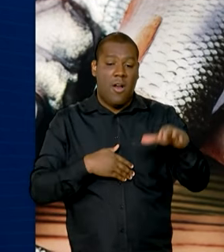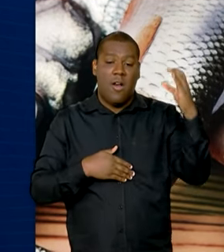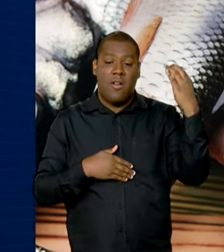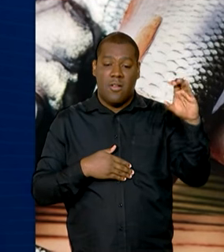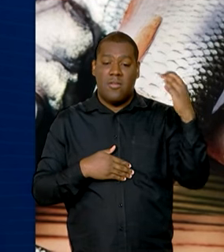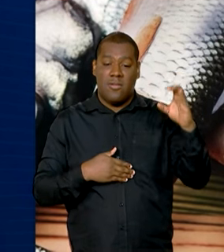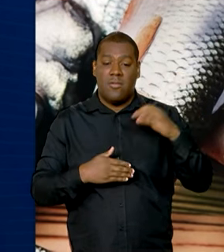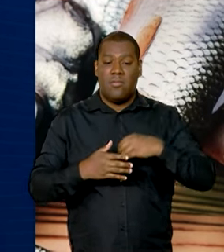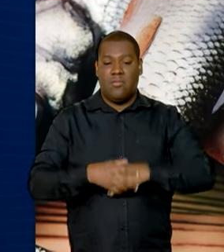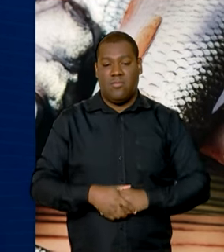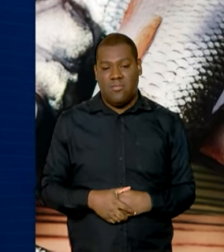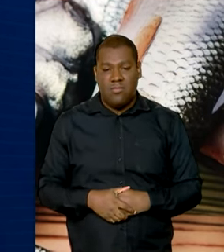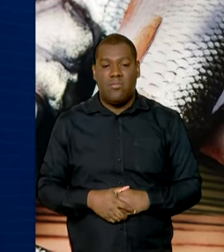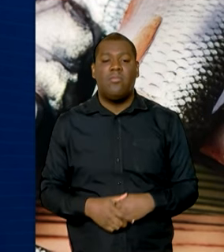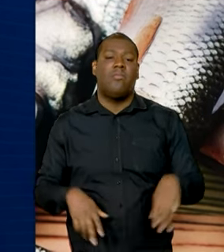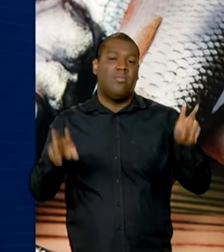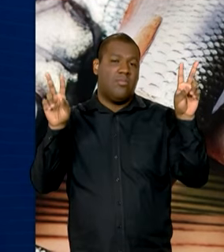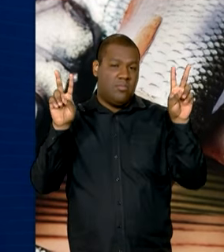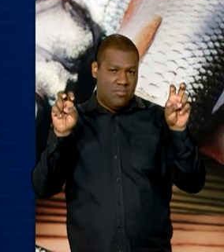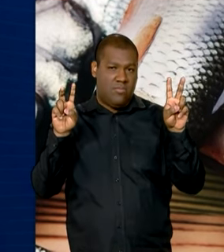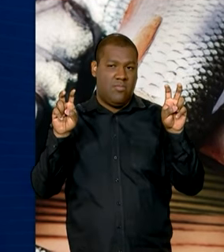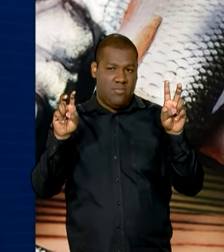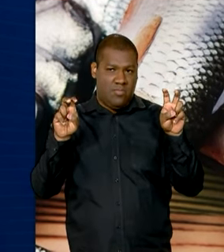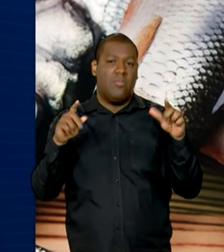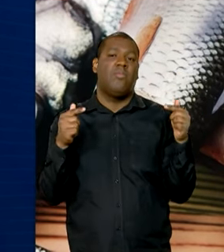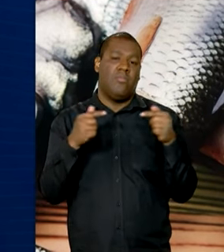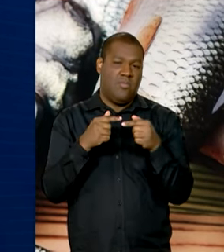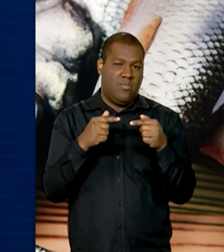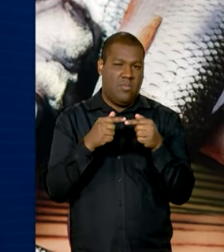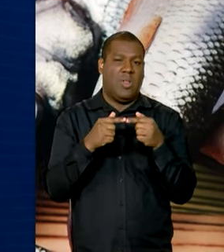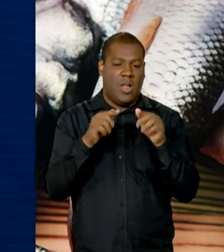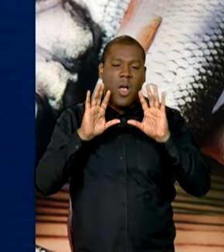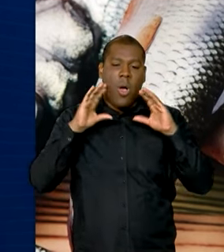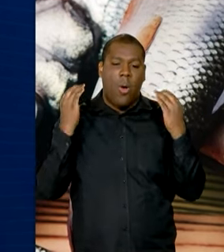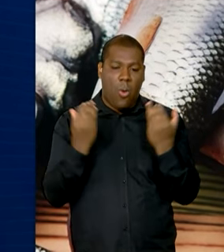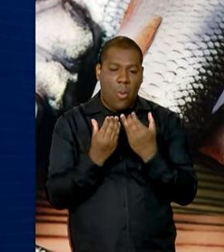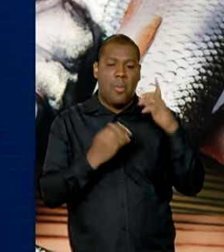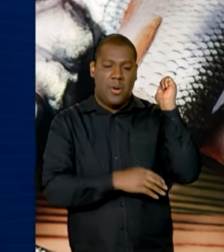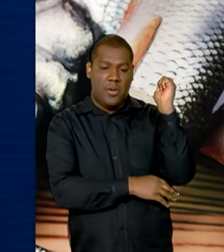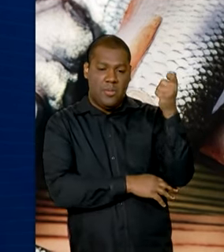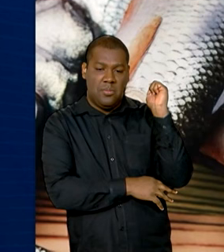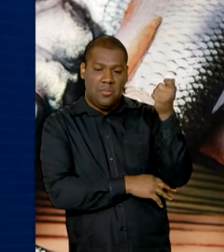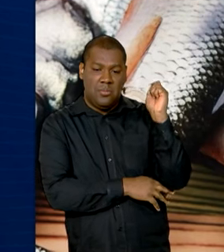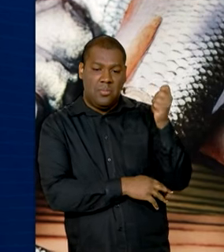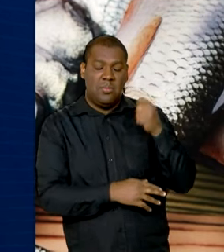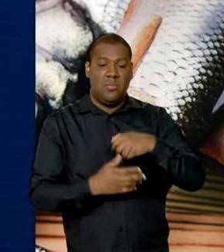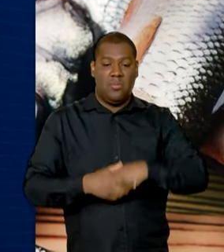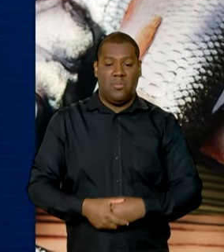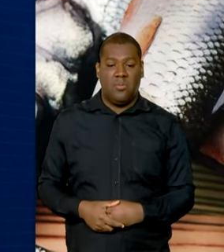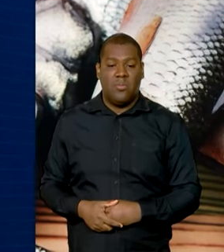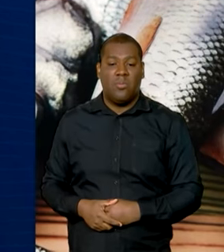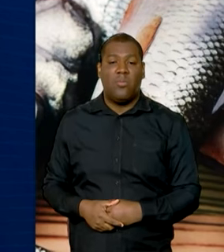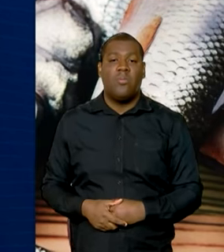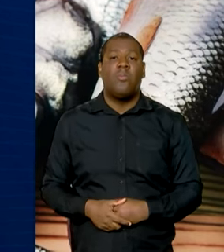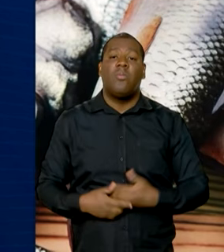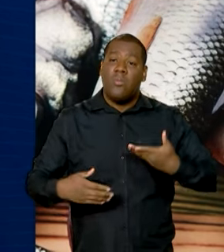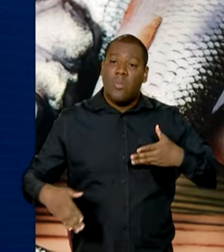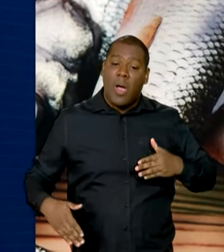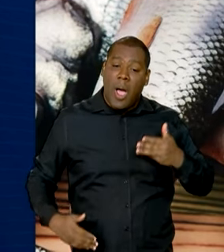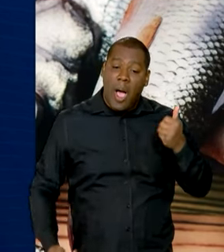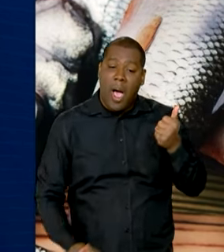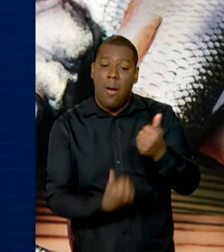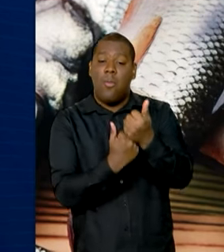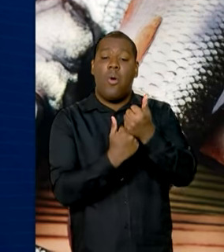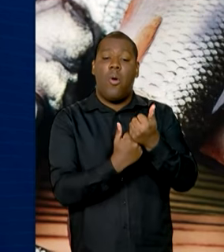voltados para as realidades das comunidades pesqueiras artesanais. Desenvolver o conhecimento científico